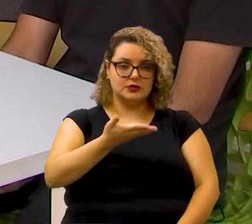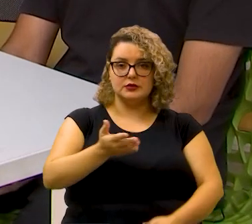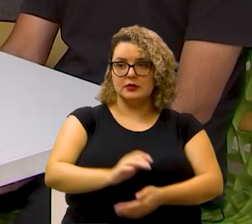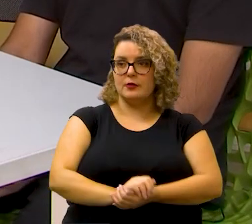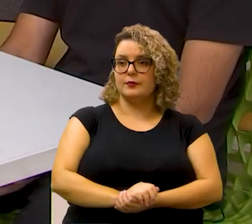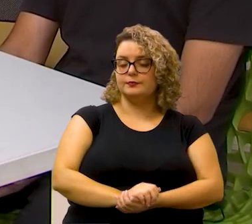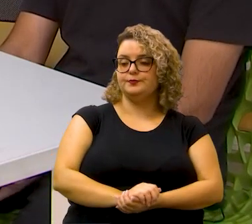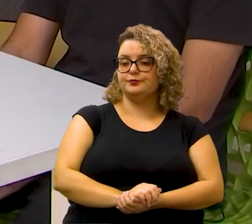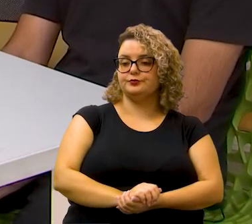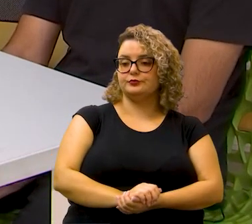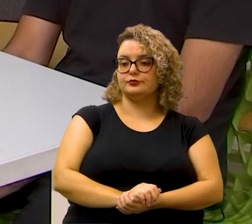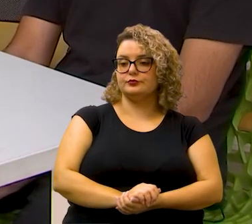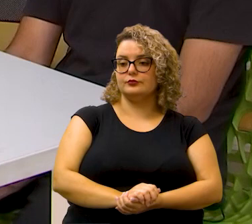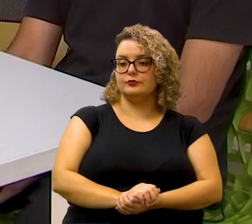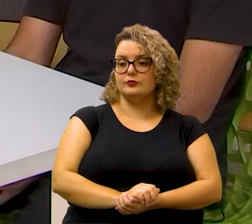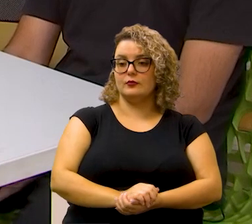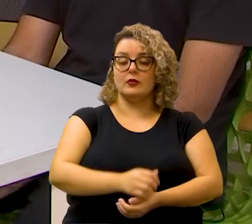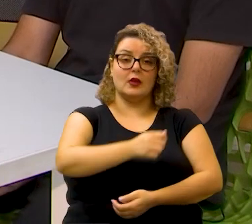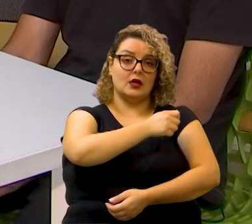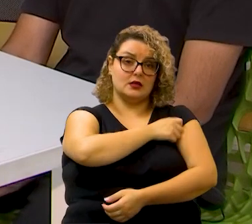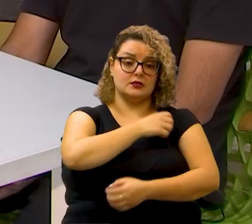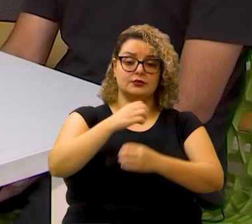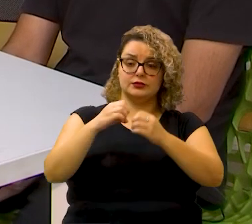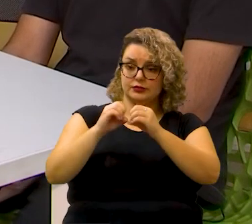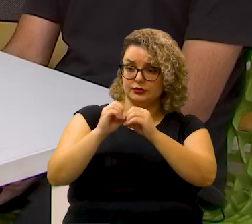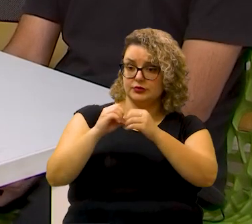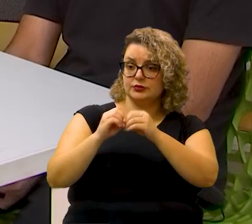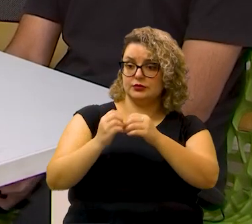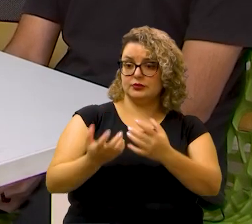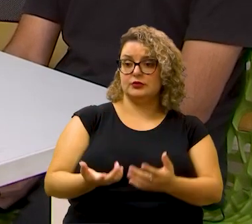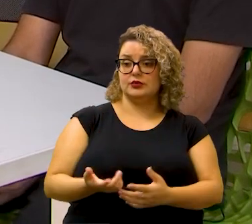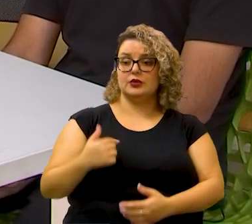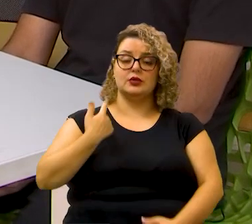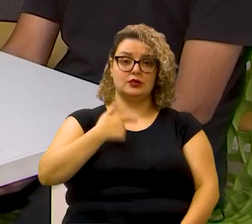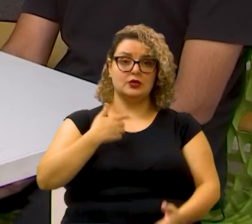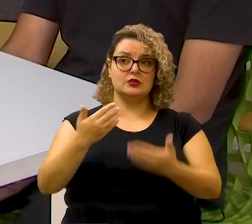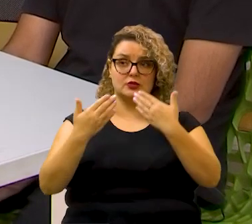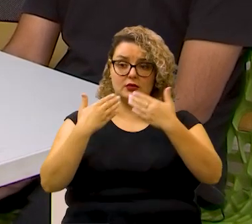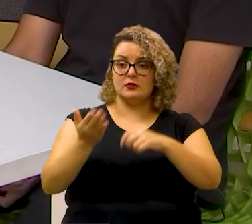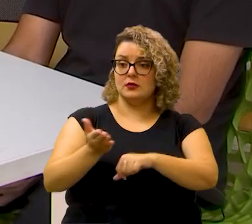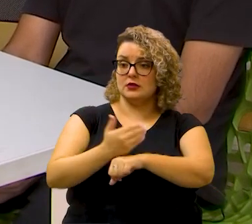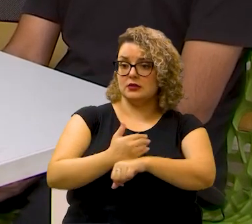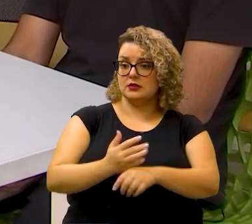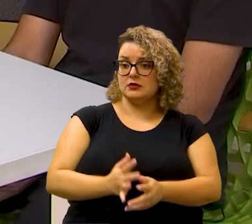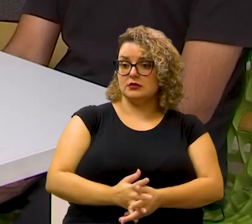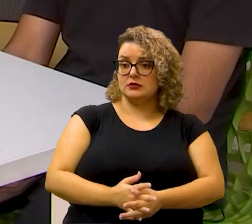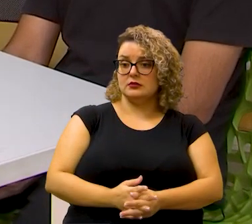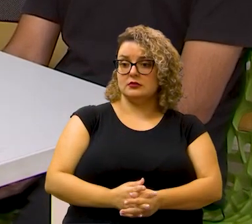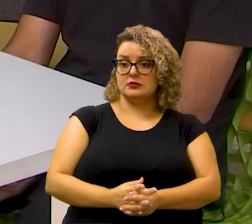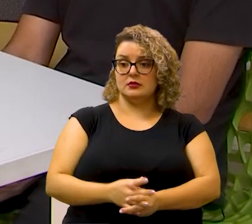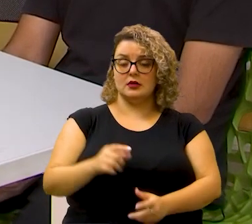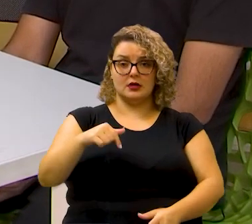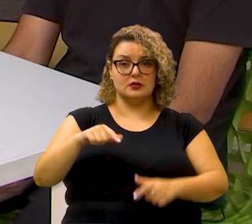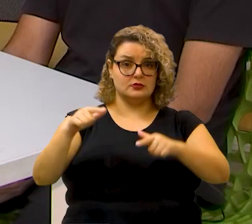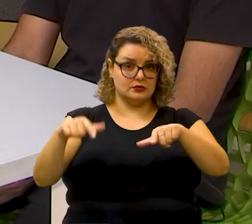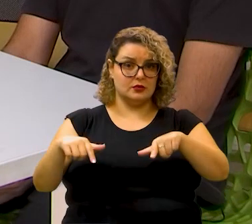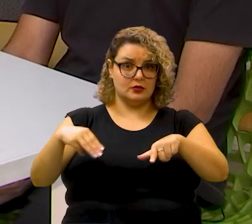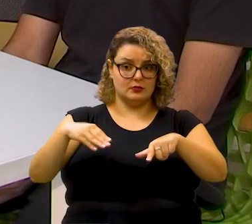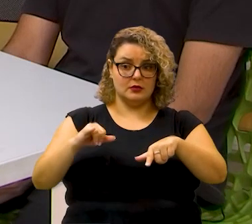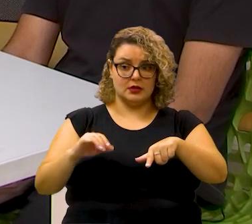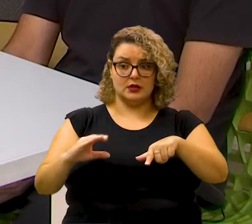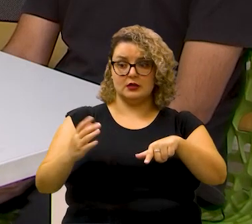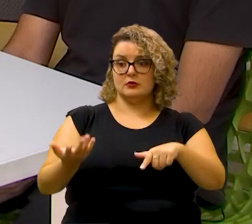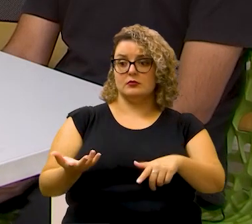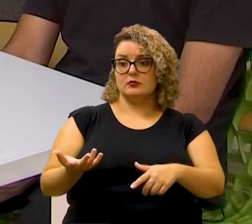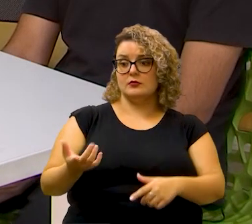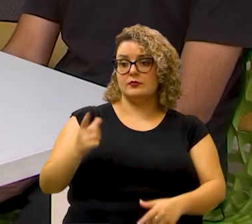aqui, você, além das aulas nos laboratórios, como a gente estava conversando antes, aqui no Espaço Mic você